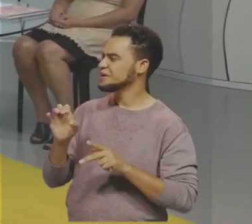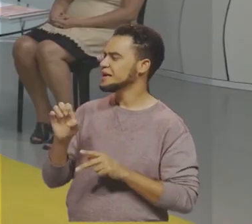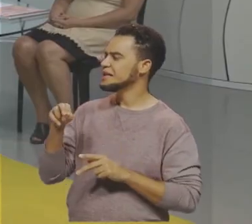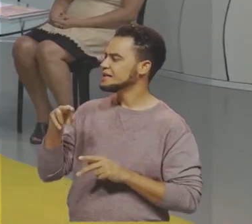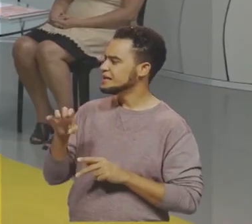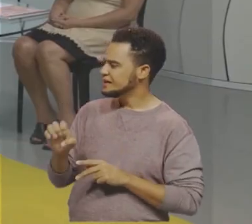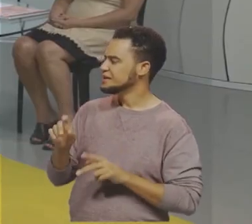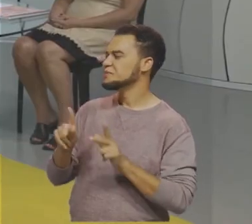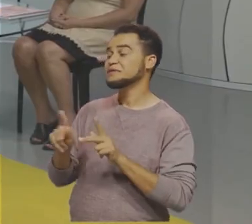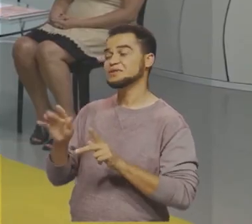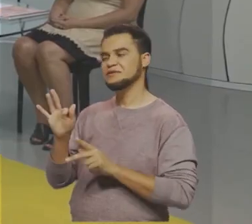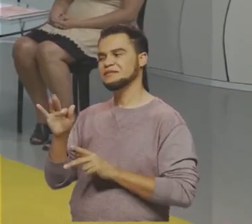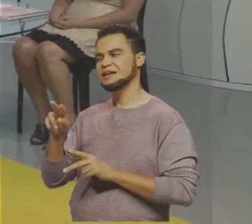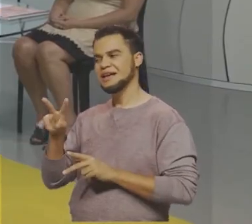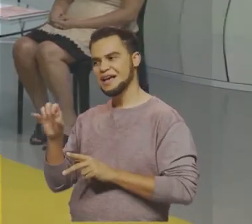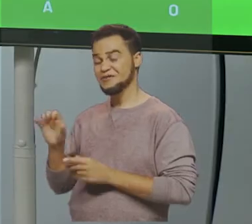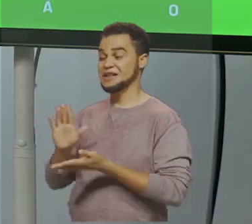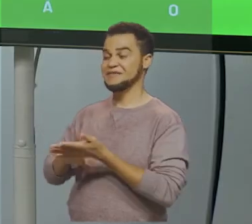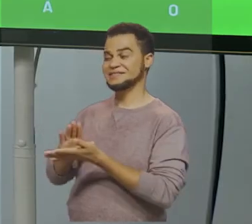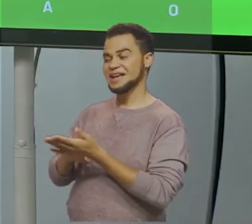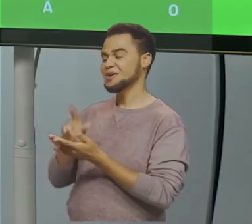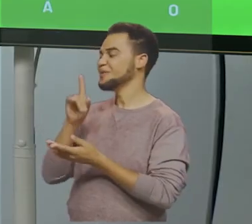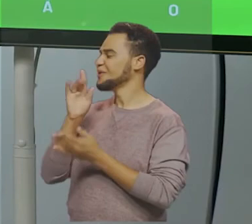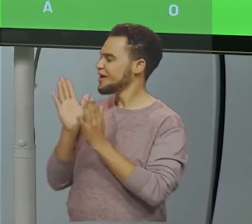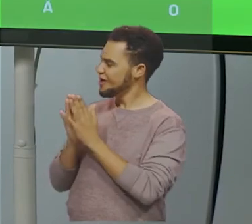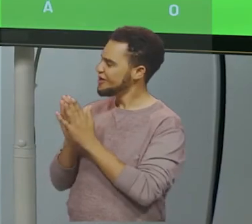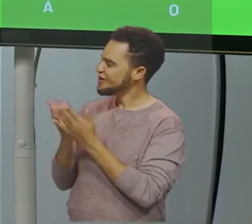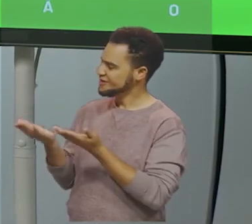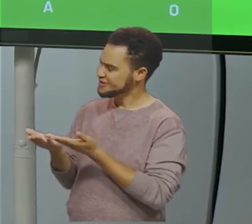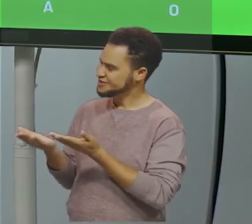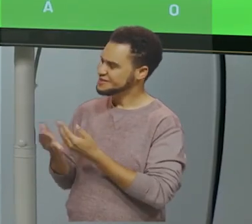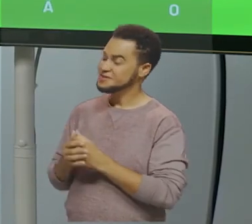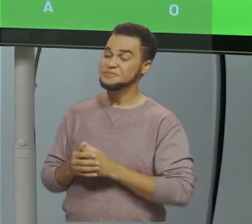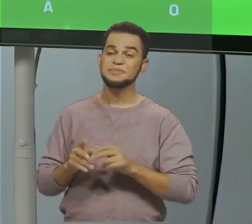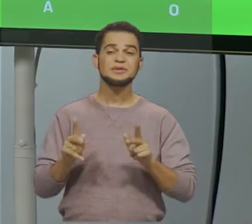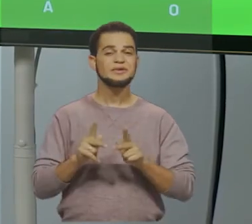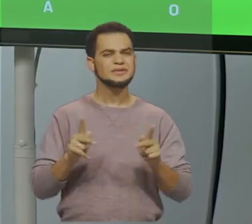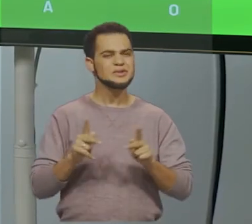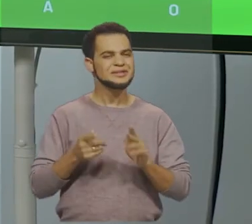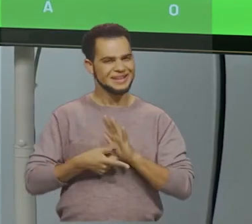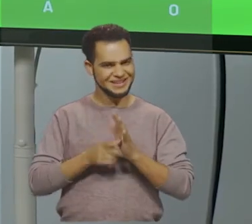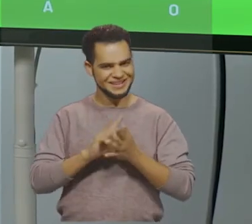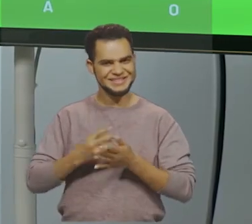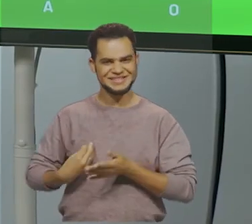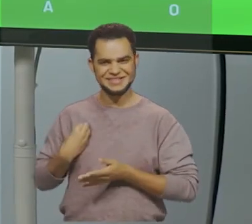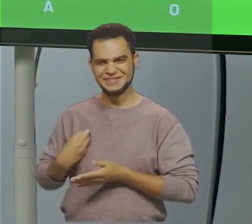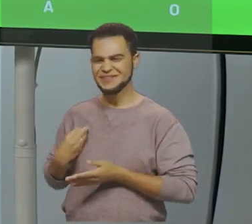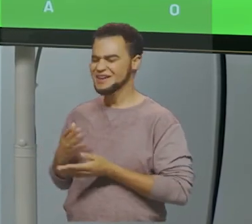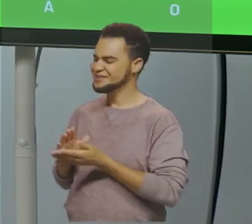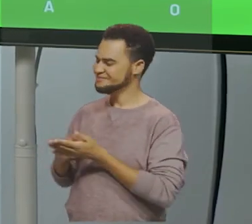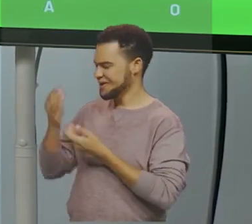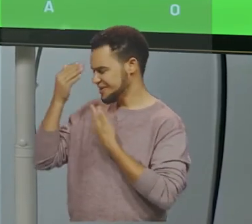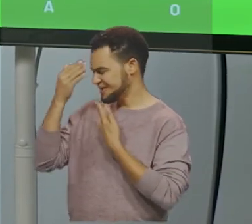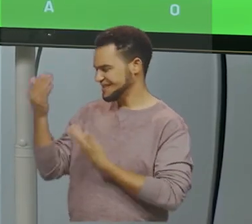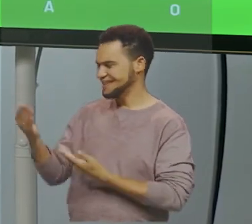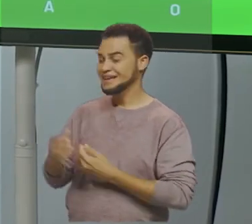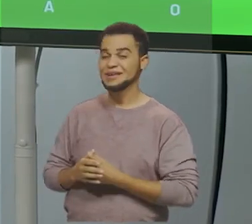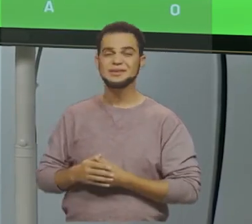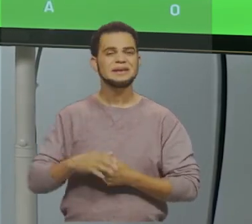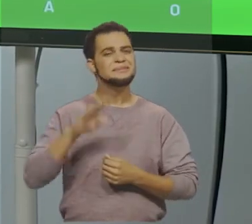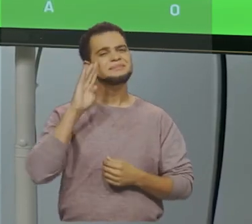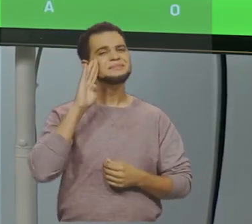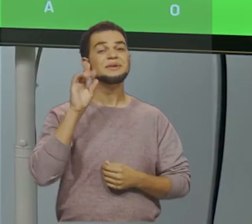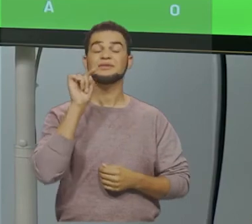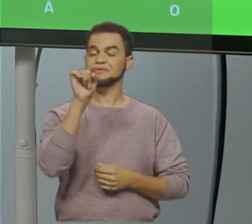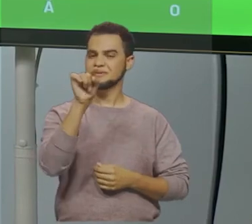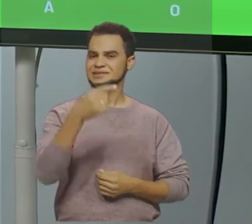Eliana, do professor Flávio, que está fazendo aniversário hoje, dos professores César e Silvana, e que tiveram com a gente, e principalmente a